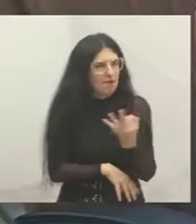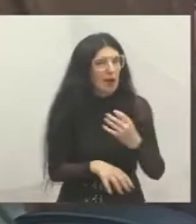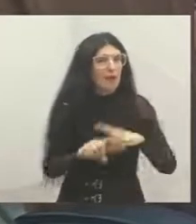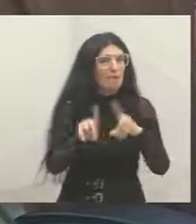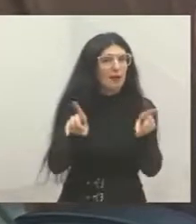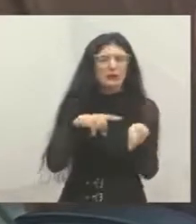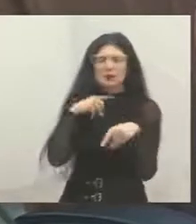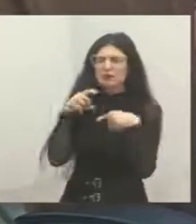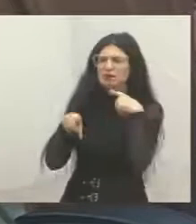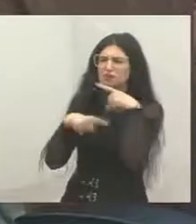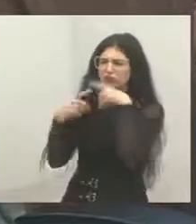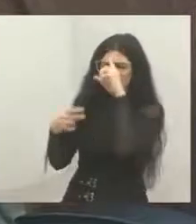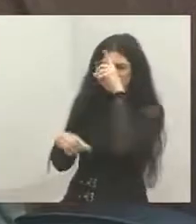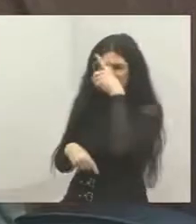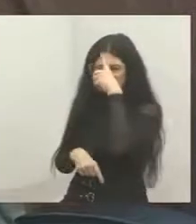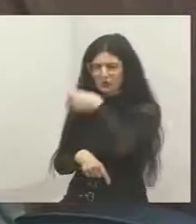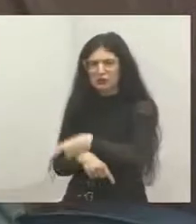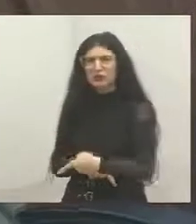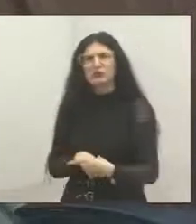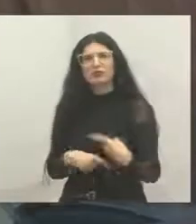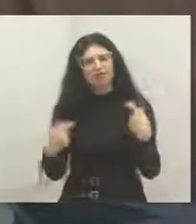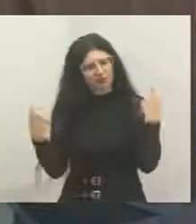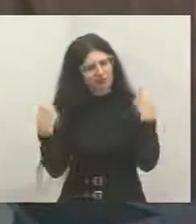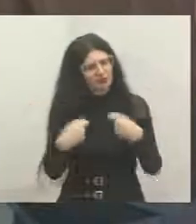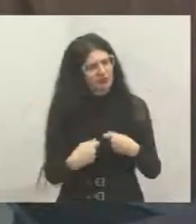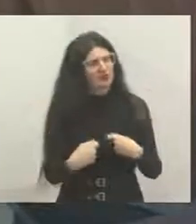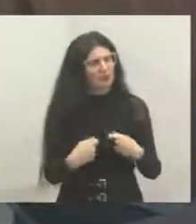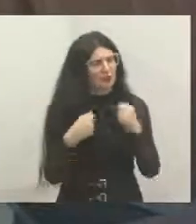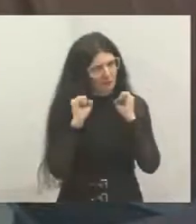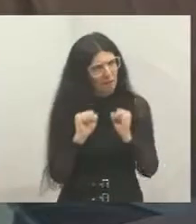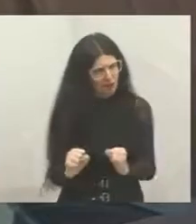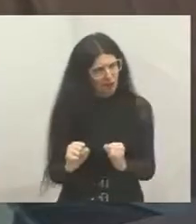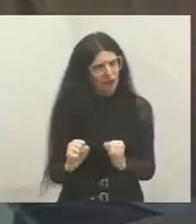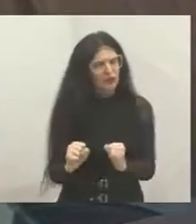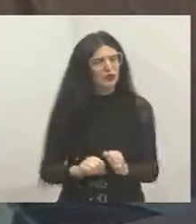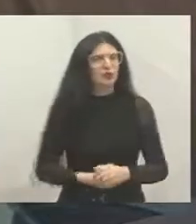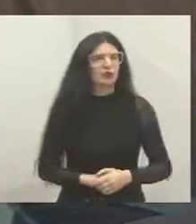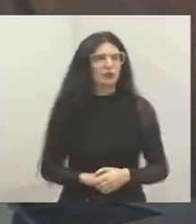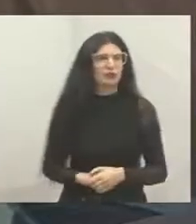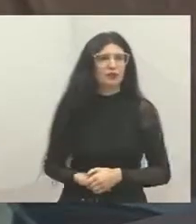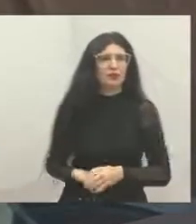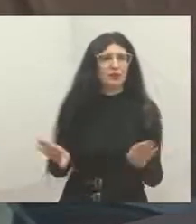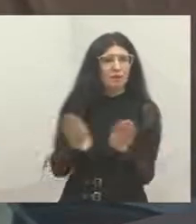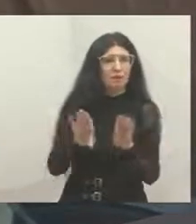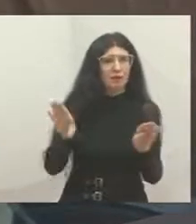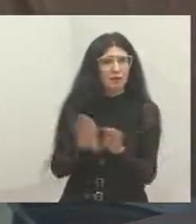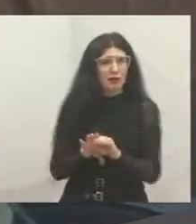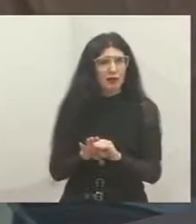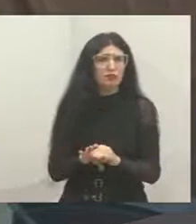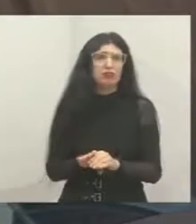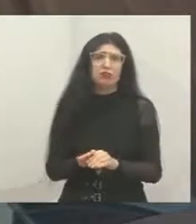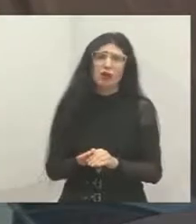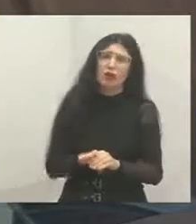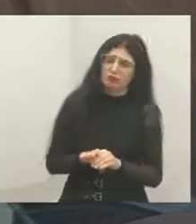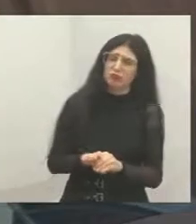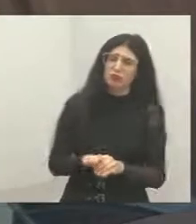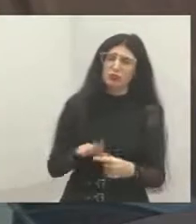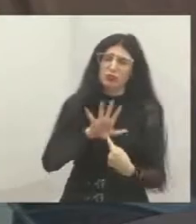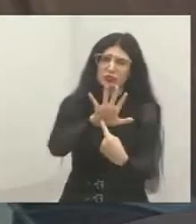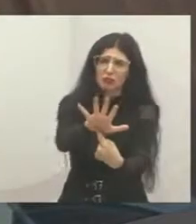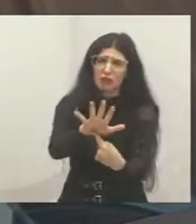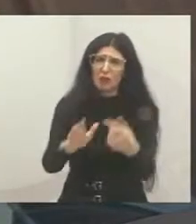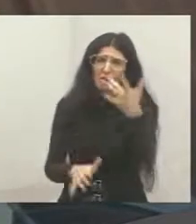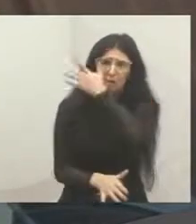dúvidas, até mesmo para esclarecimento da gente e também da população que nos acompanha. E